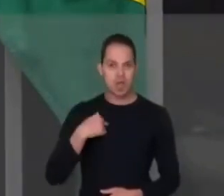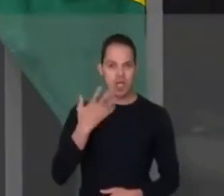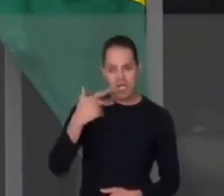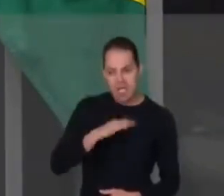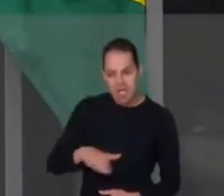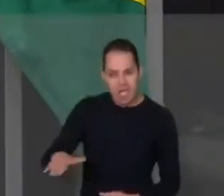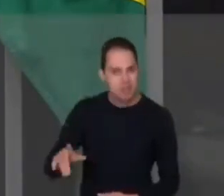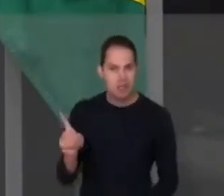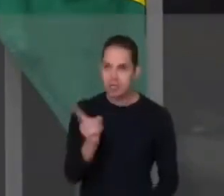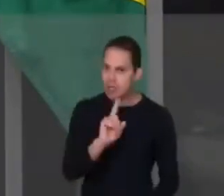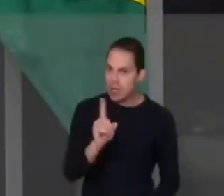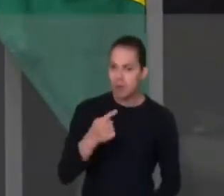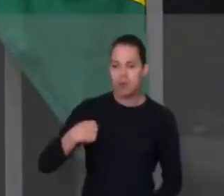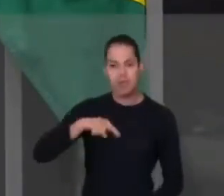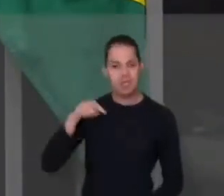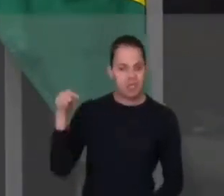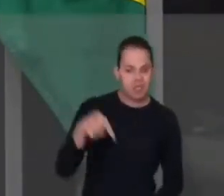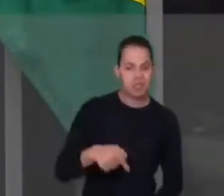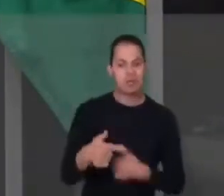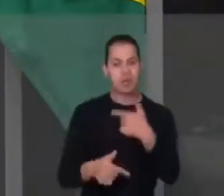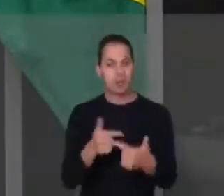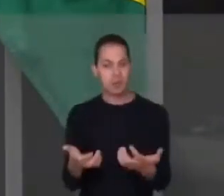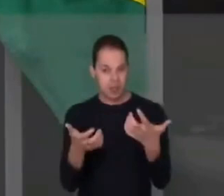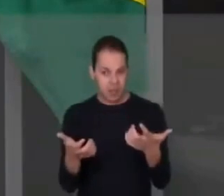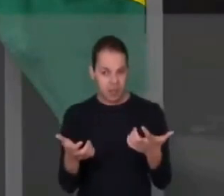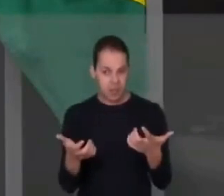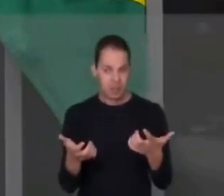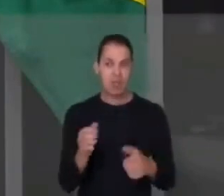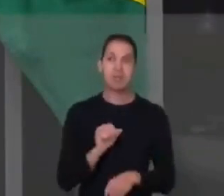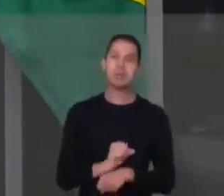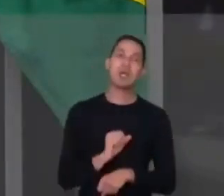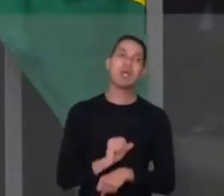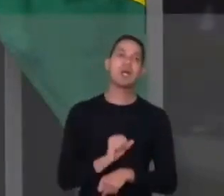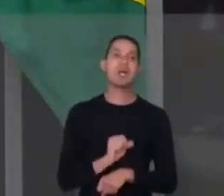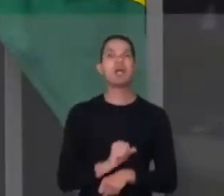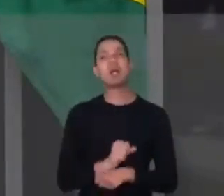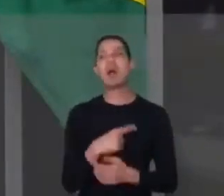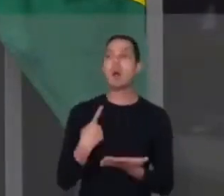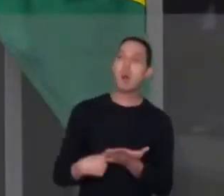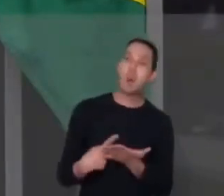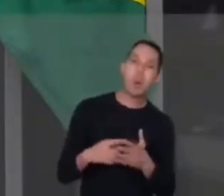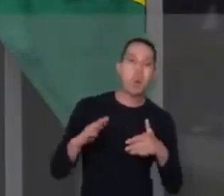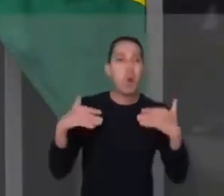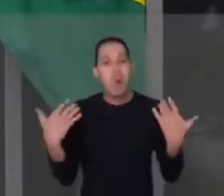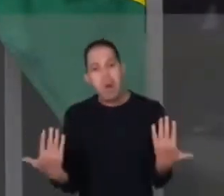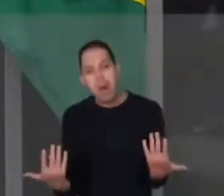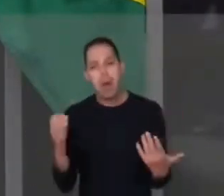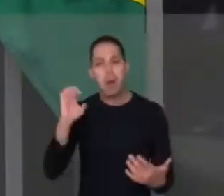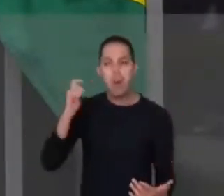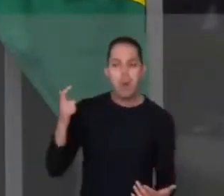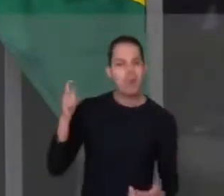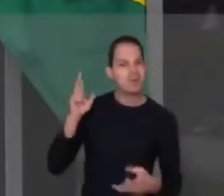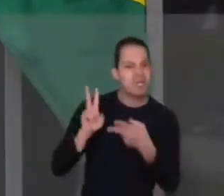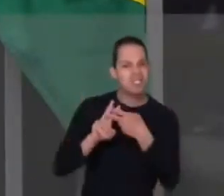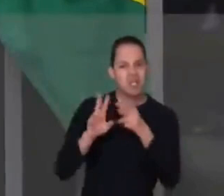e nem meninas estamos aqui para trabalhar e não para ficar esperando que acordo será feito com esse ex-presidiário